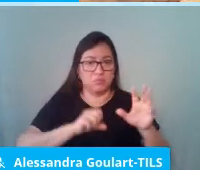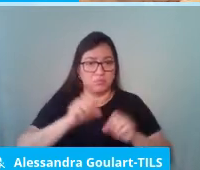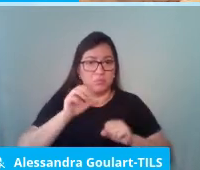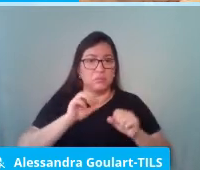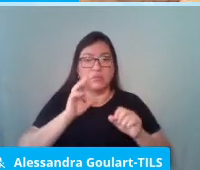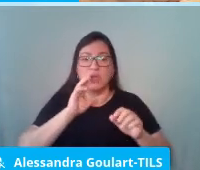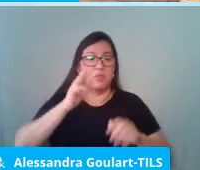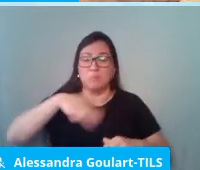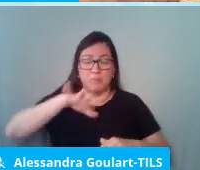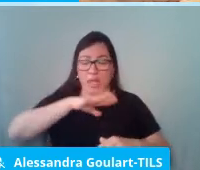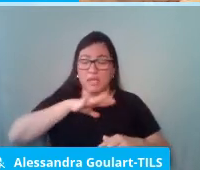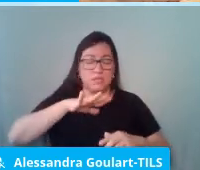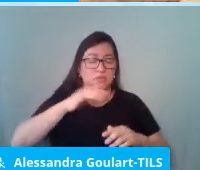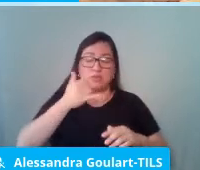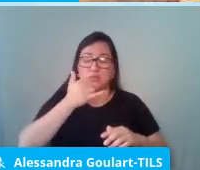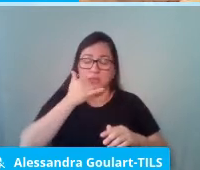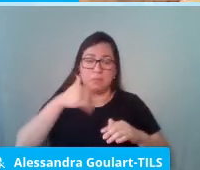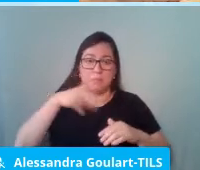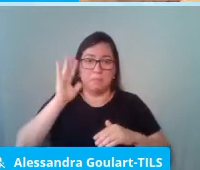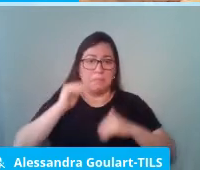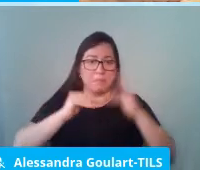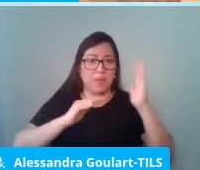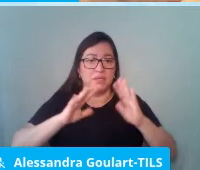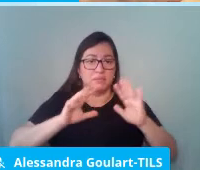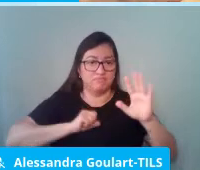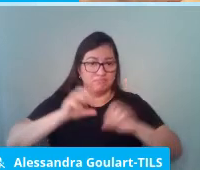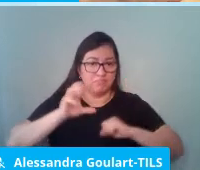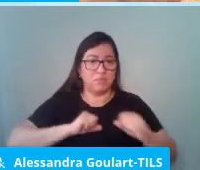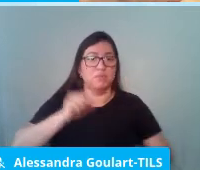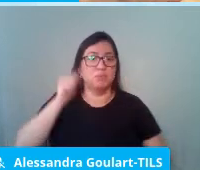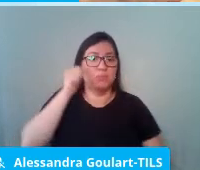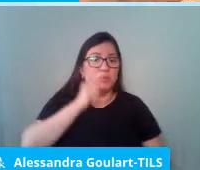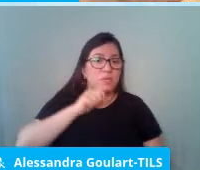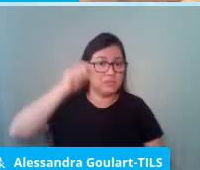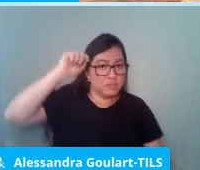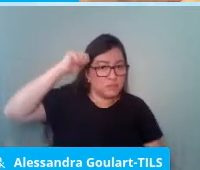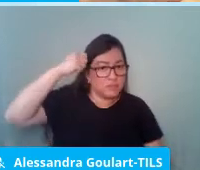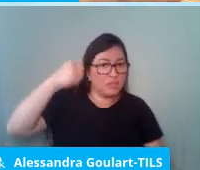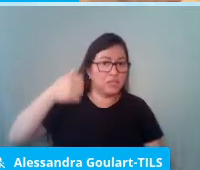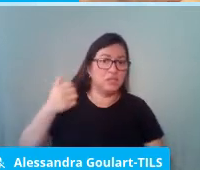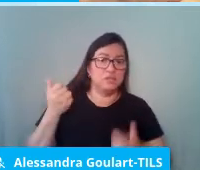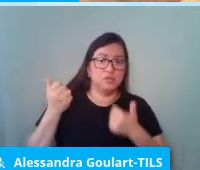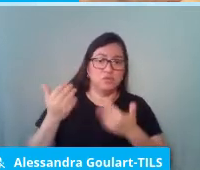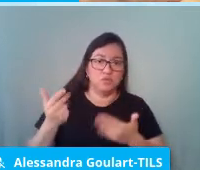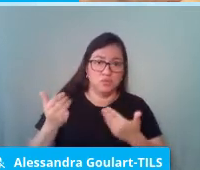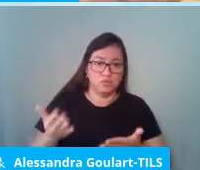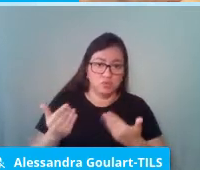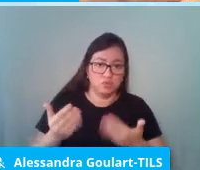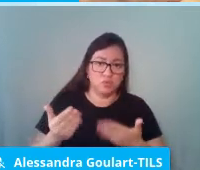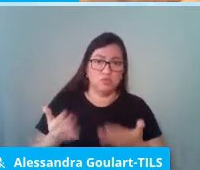negras, que são jovens, né, entre 20 e 29 anos, 14% delas,